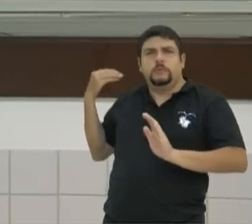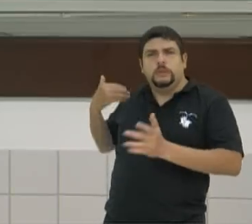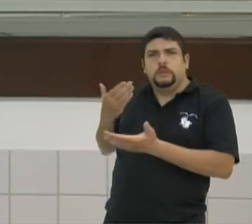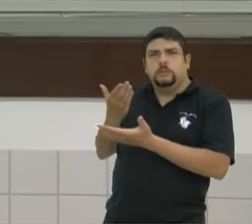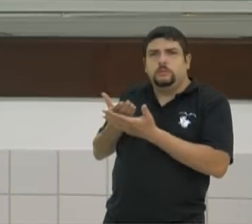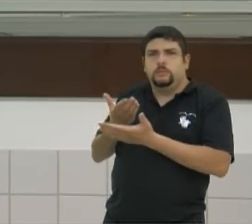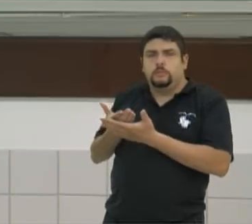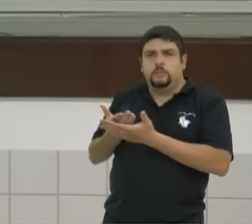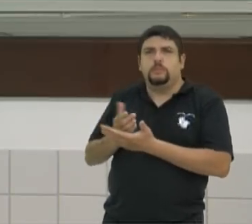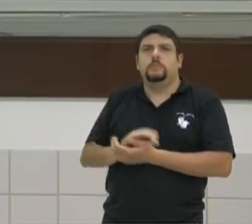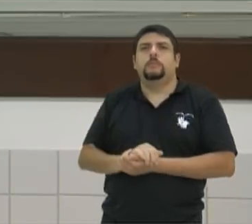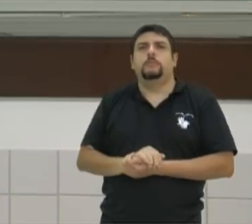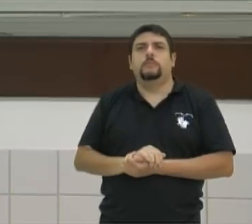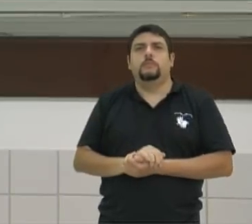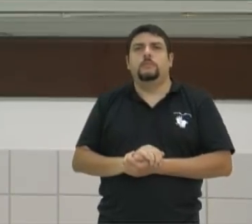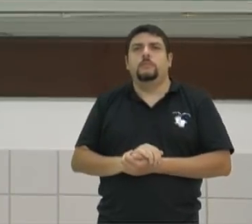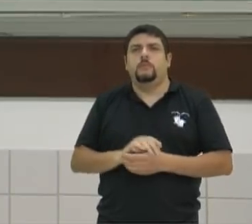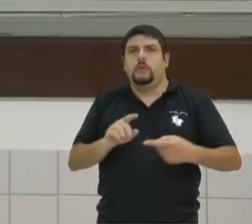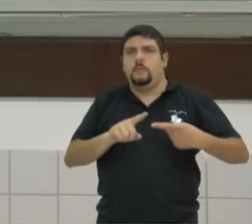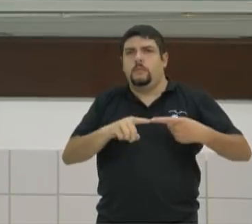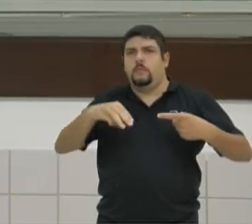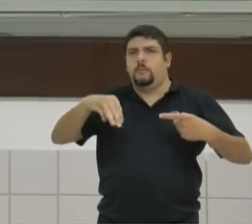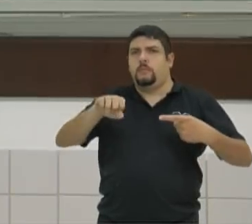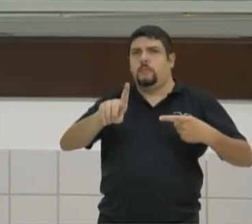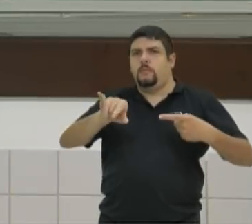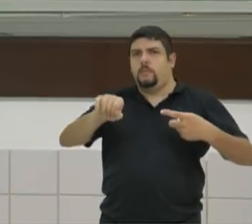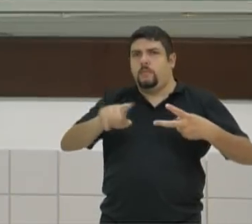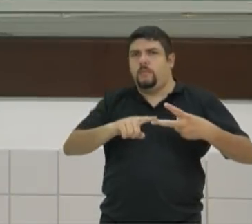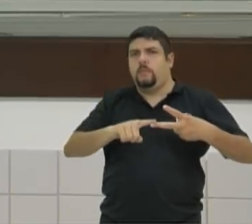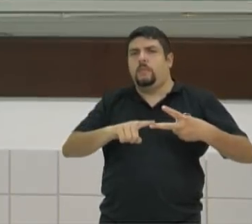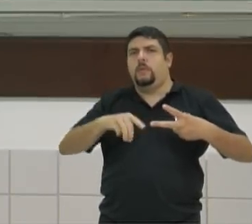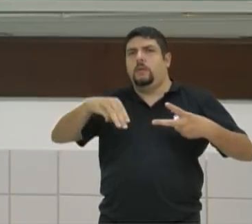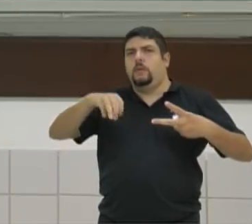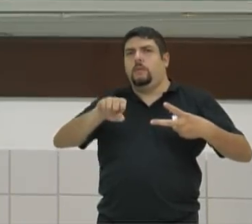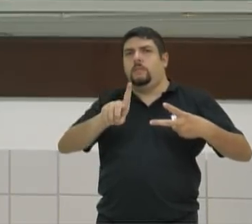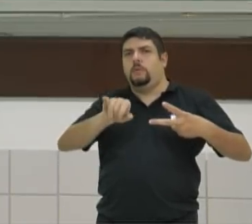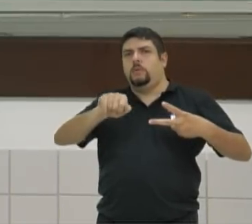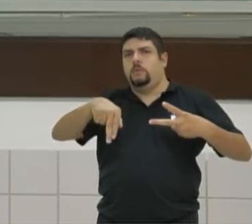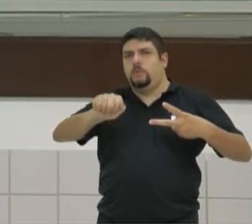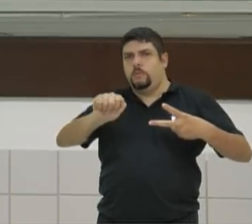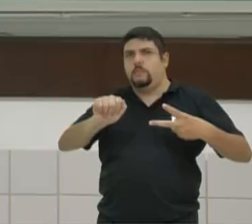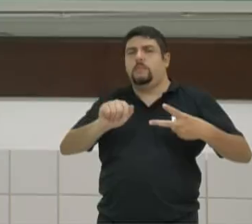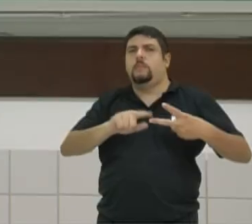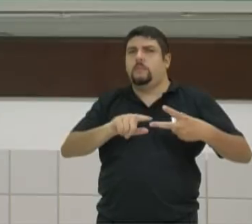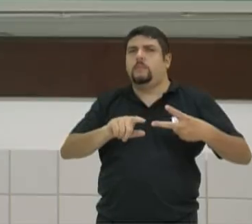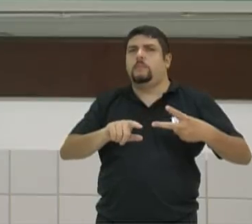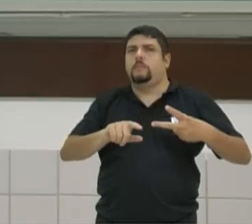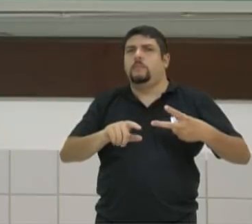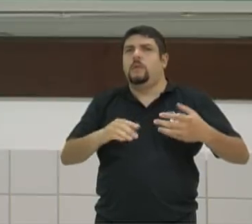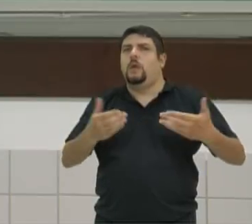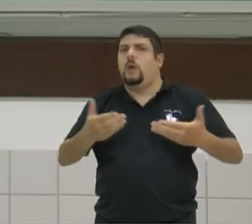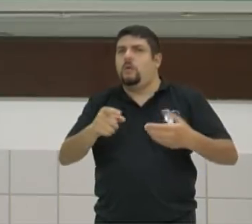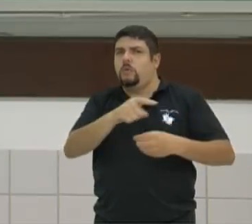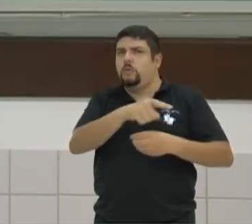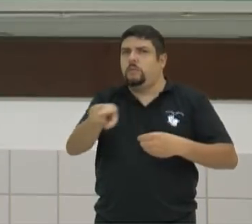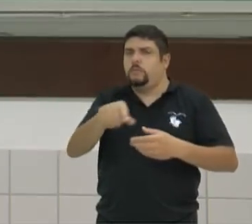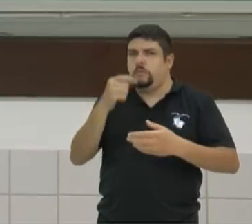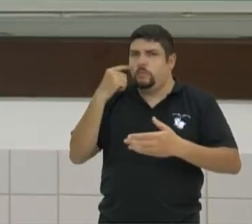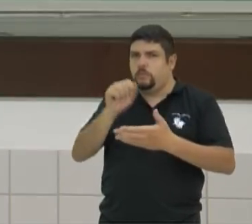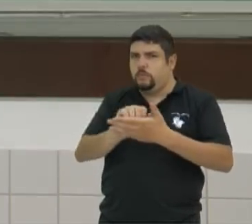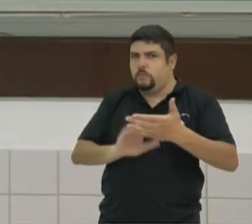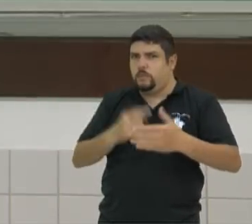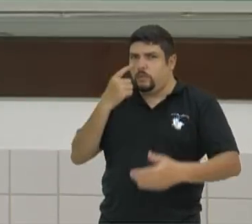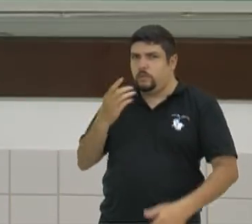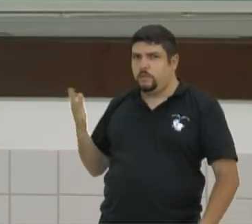né? Então, nós já falamos da mediana, já falamos da média, temos as outras que nós conversamos também. Agora, dá uma olhada nesse exercício comigo.